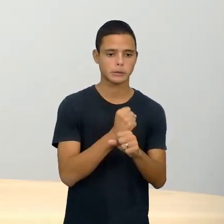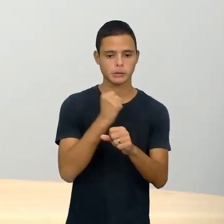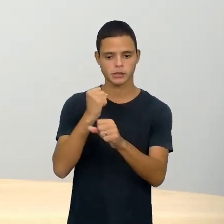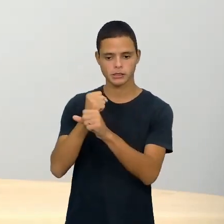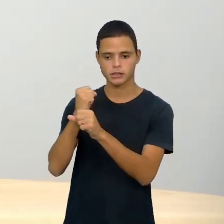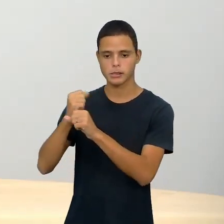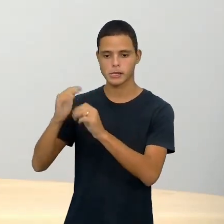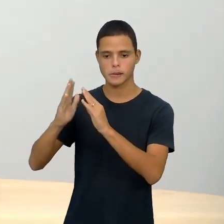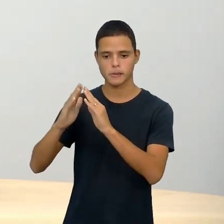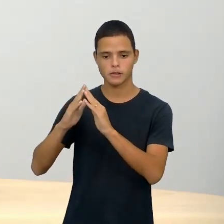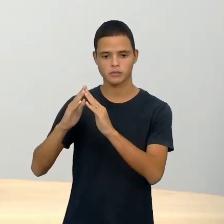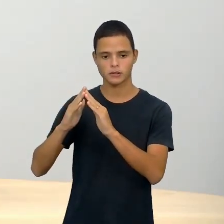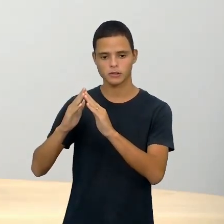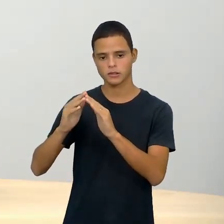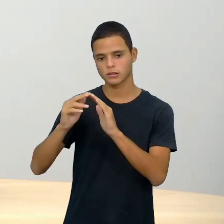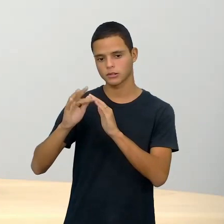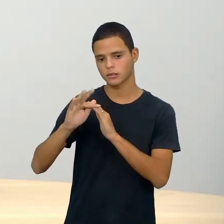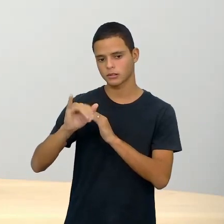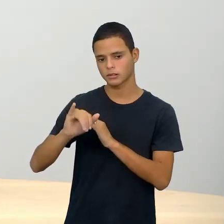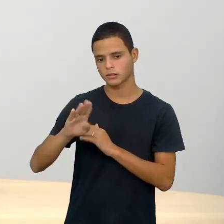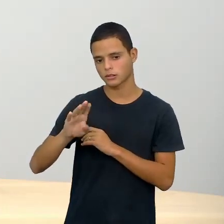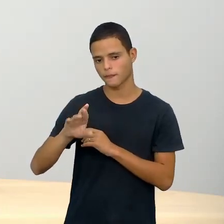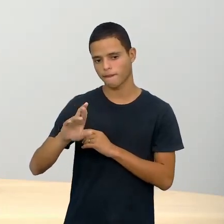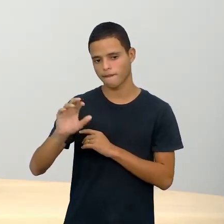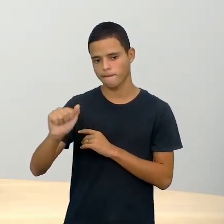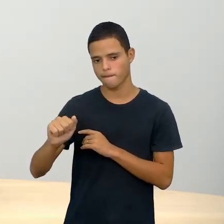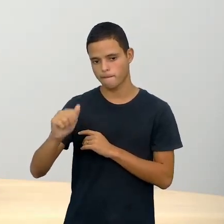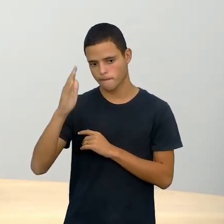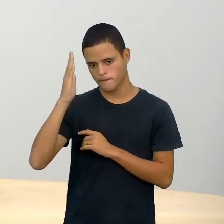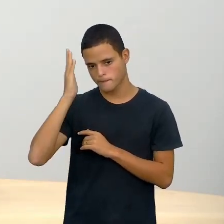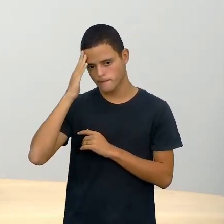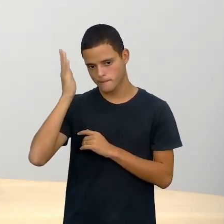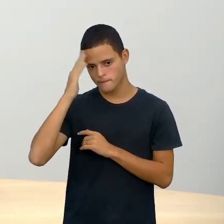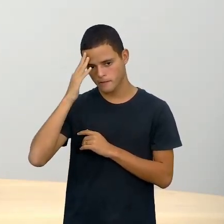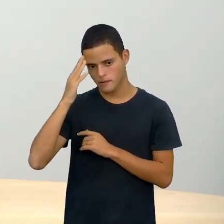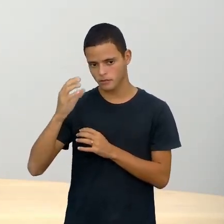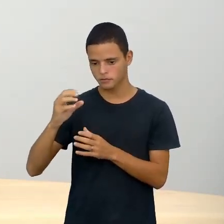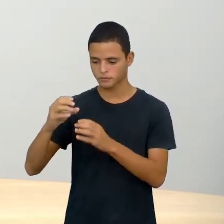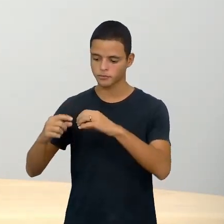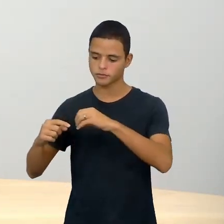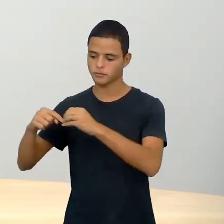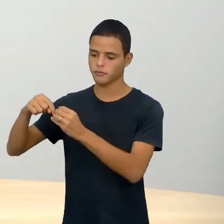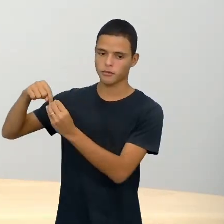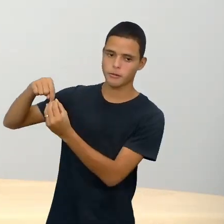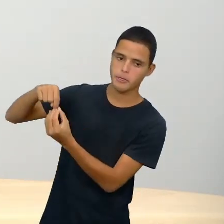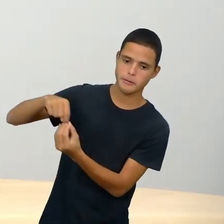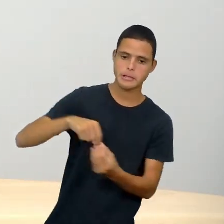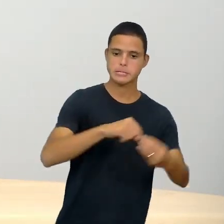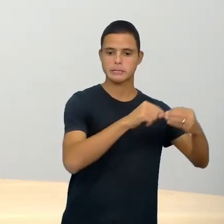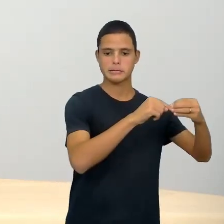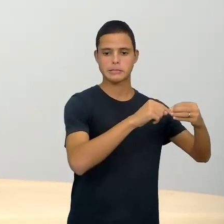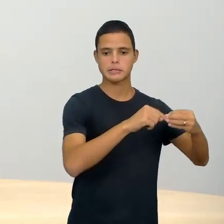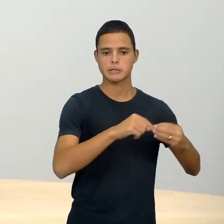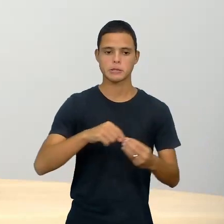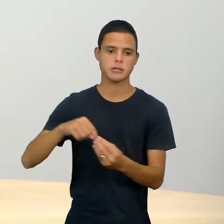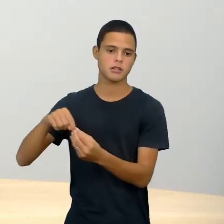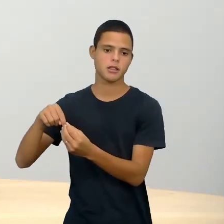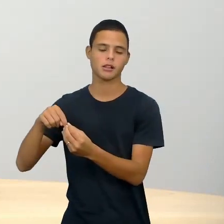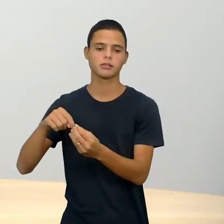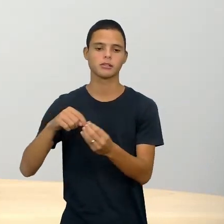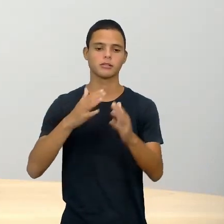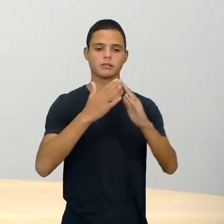vidro, aquela bola que ela bateu e ela ricocheteou. Não conseguiu